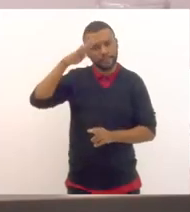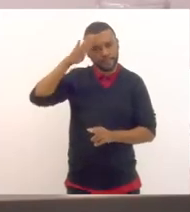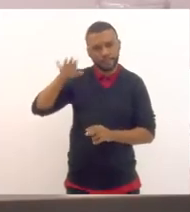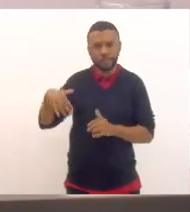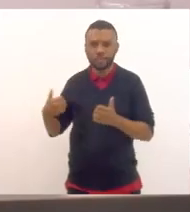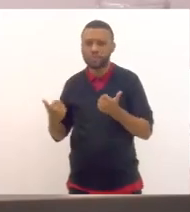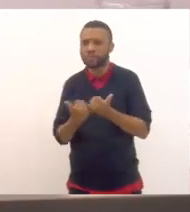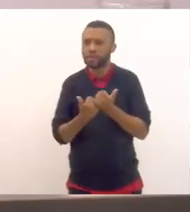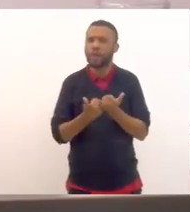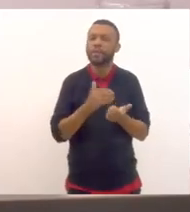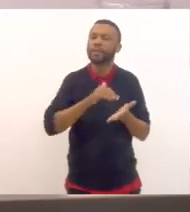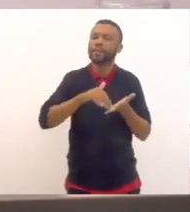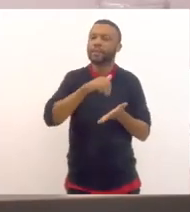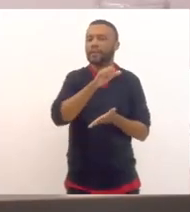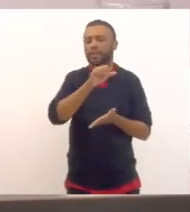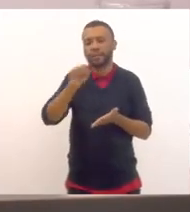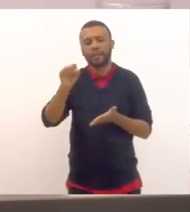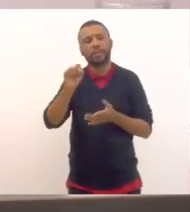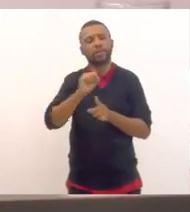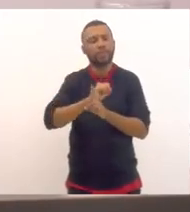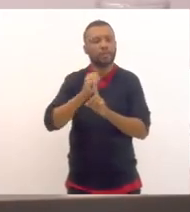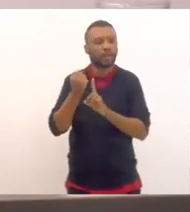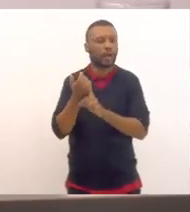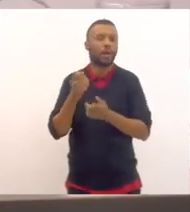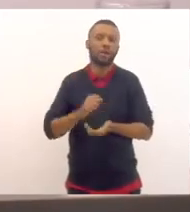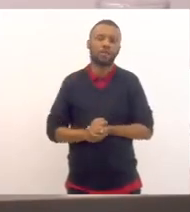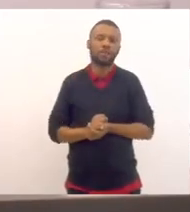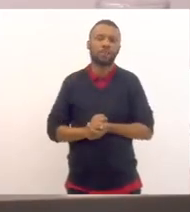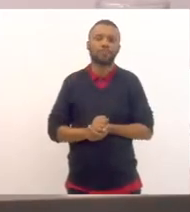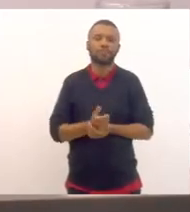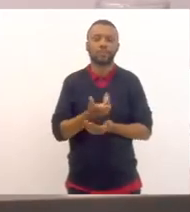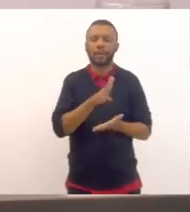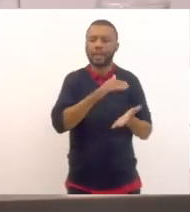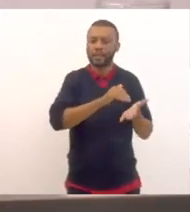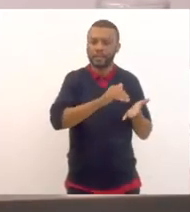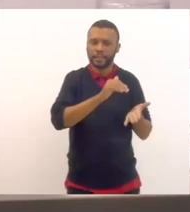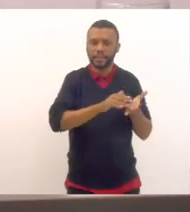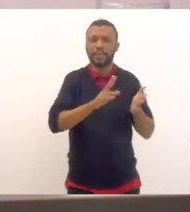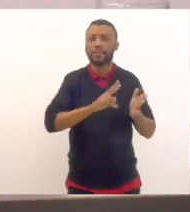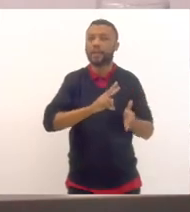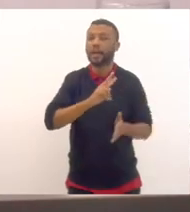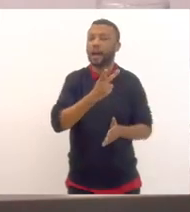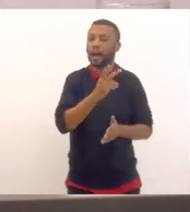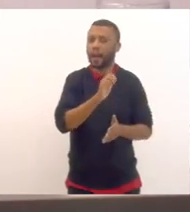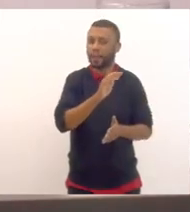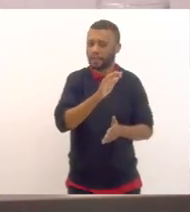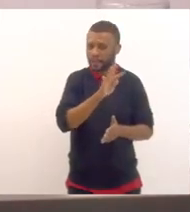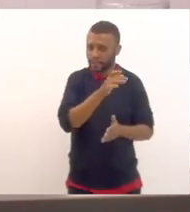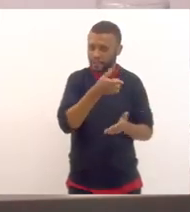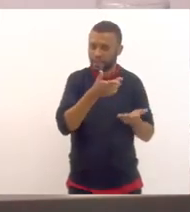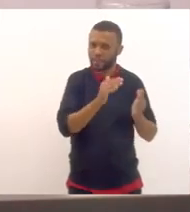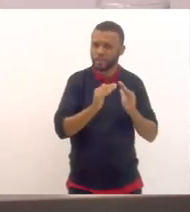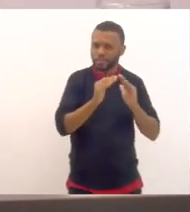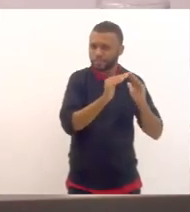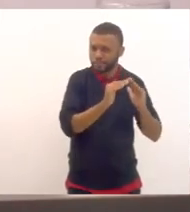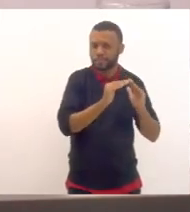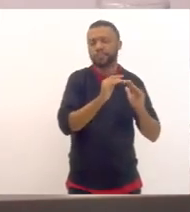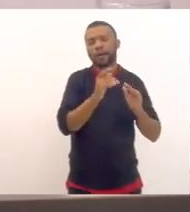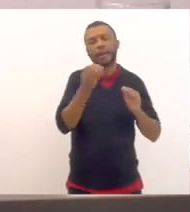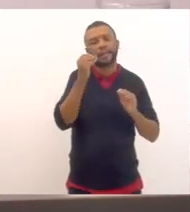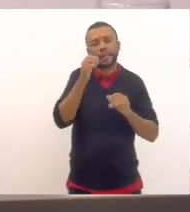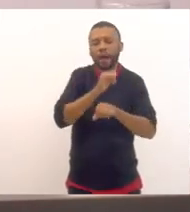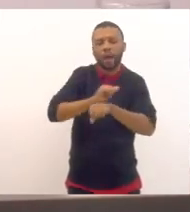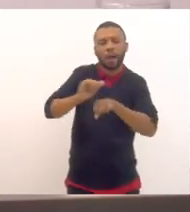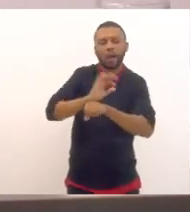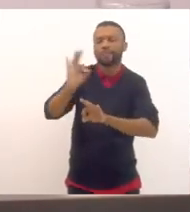assistente social diz respeito à se abre de propor a questão das moradias para colocar essas pessoas em unidades habitacionais